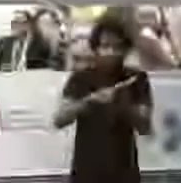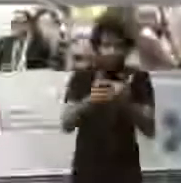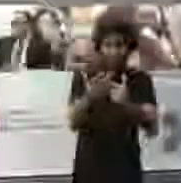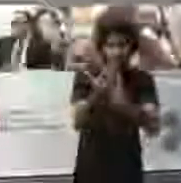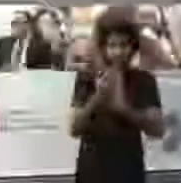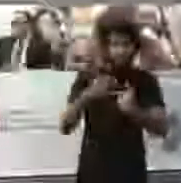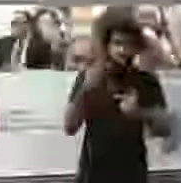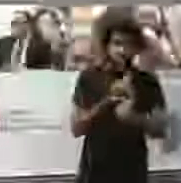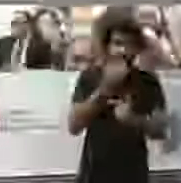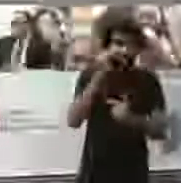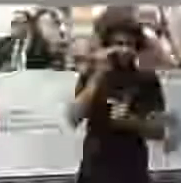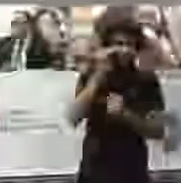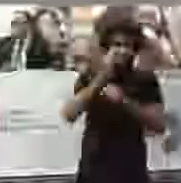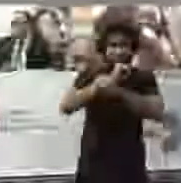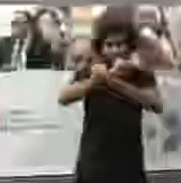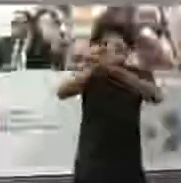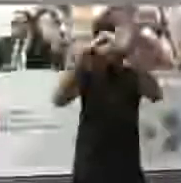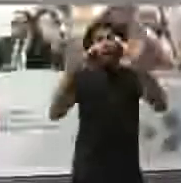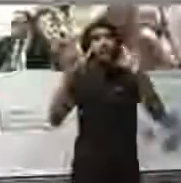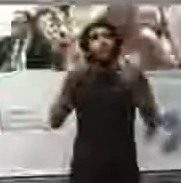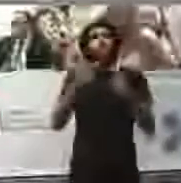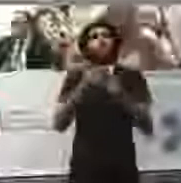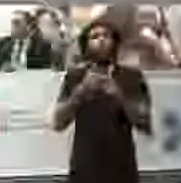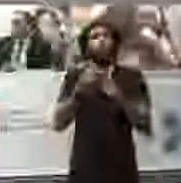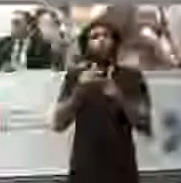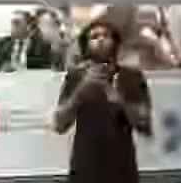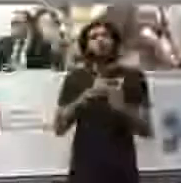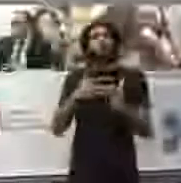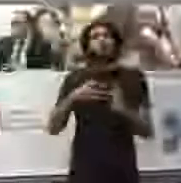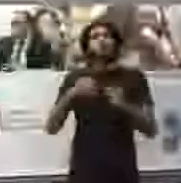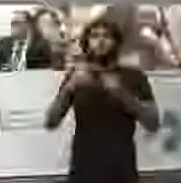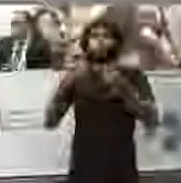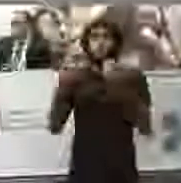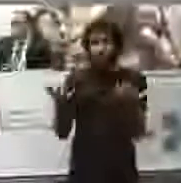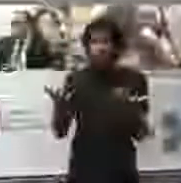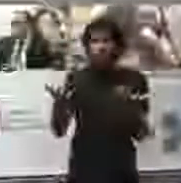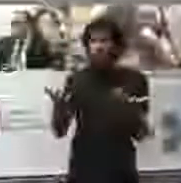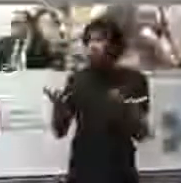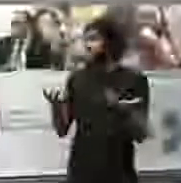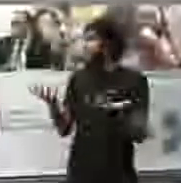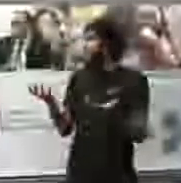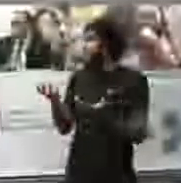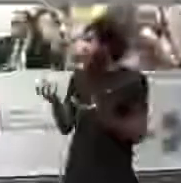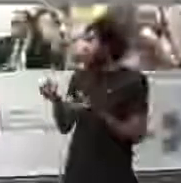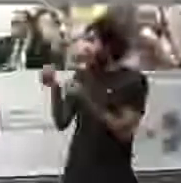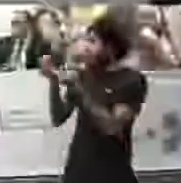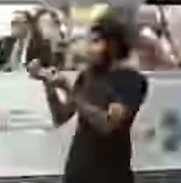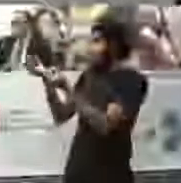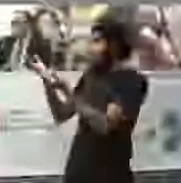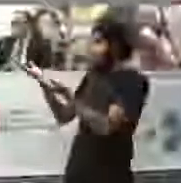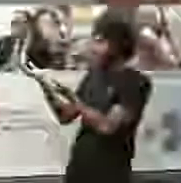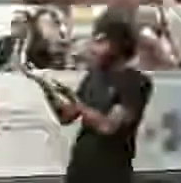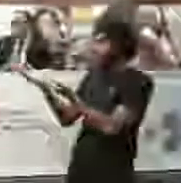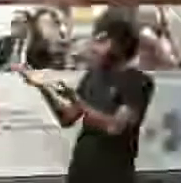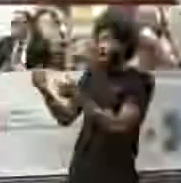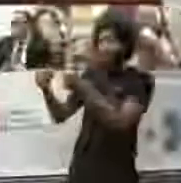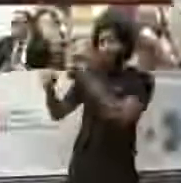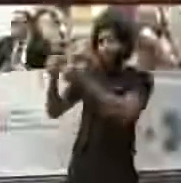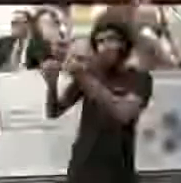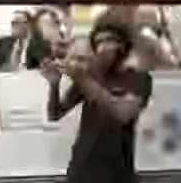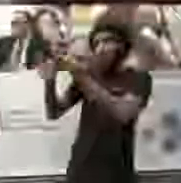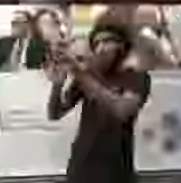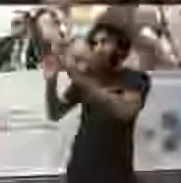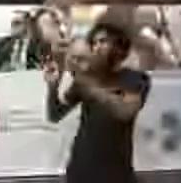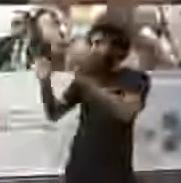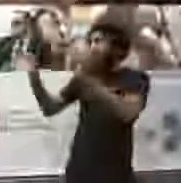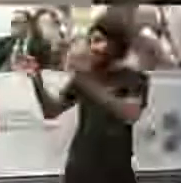a entender o problema do direito à saúde na judicialização eu quero passar às mãos do conselho caxeta como como presente e se